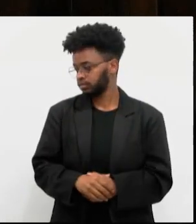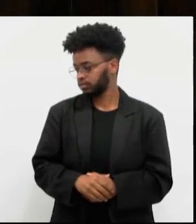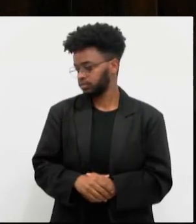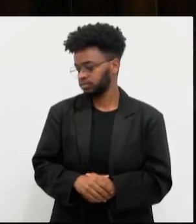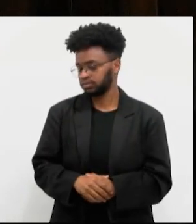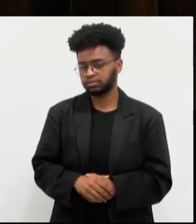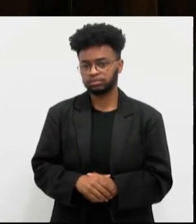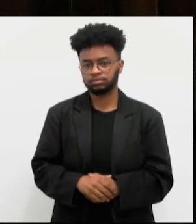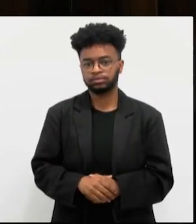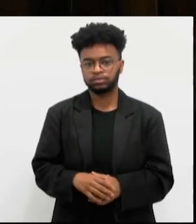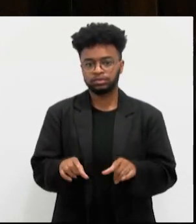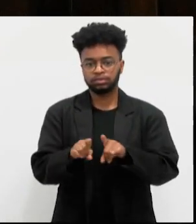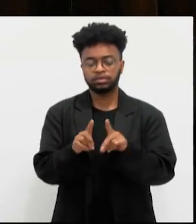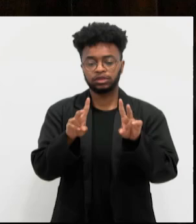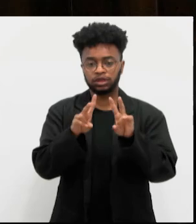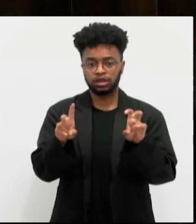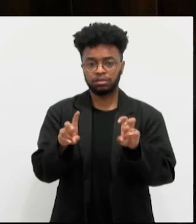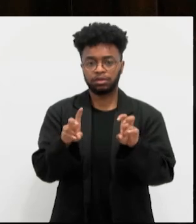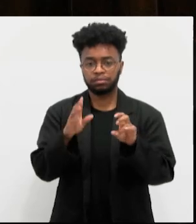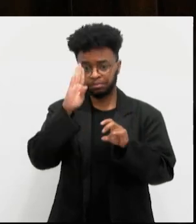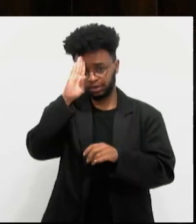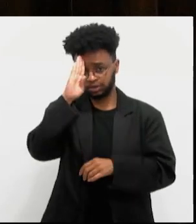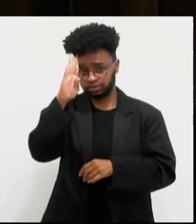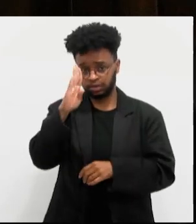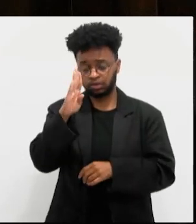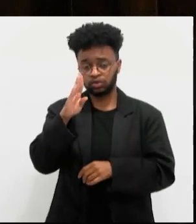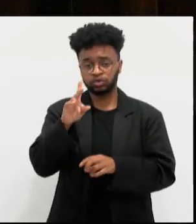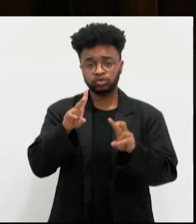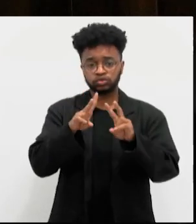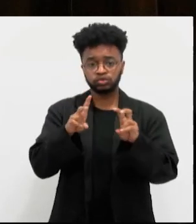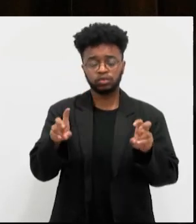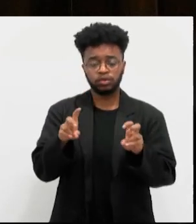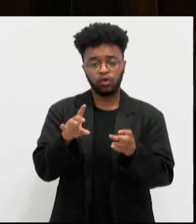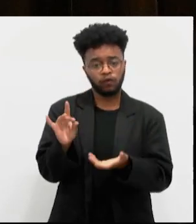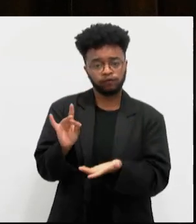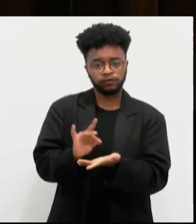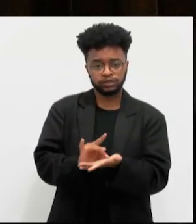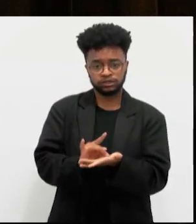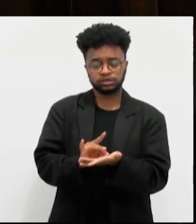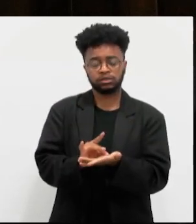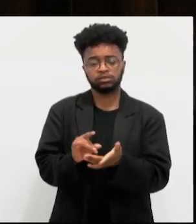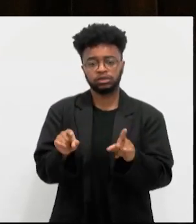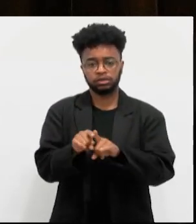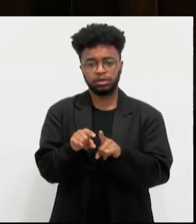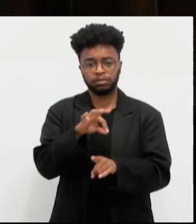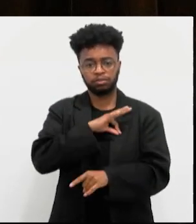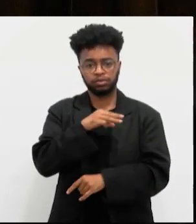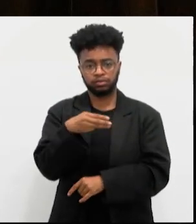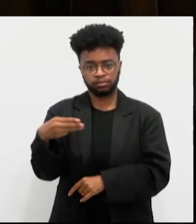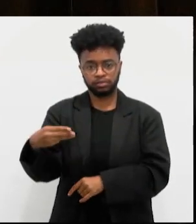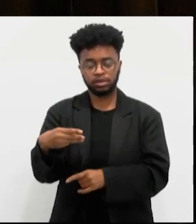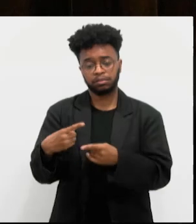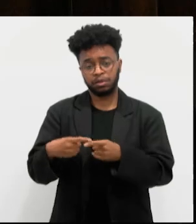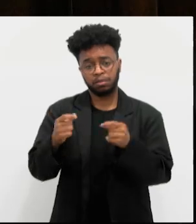central, de oficiais e PMs, que ele pode resolver